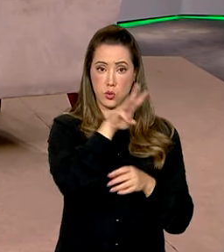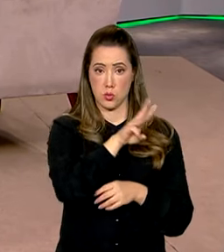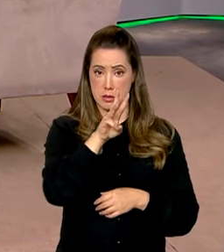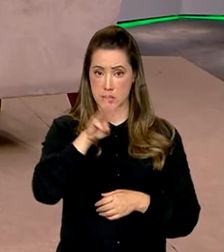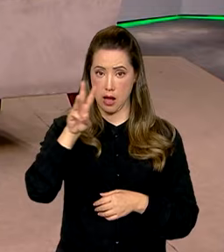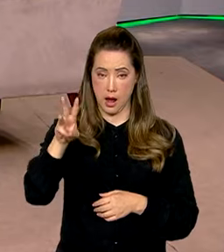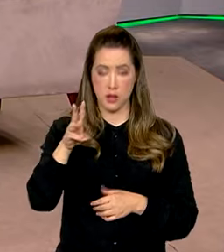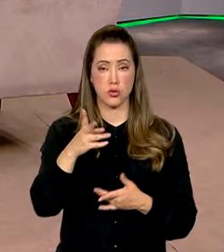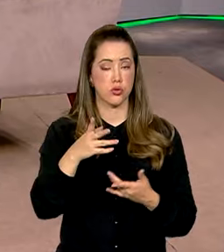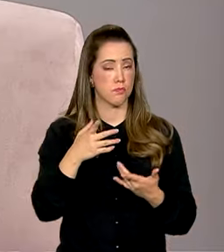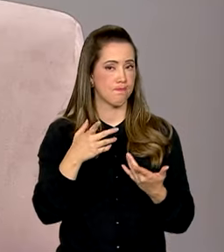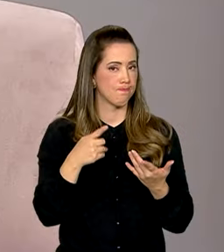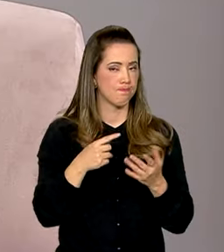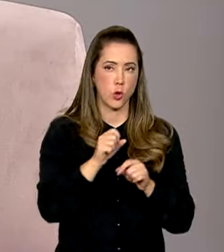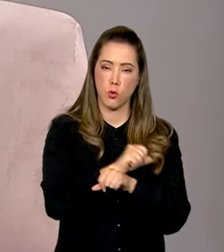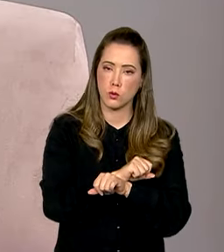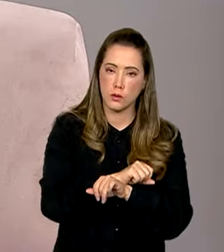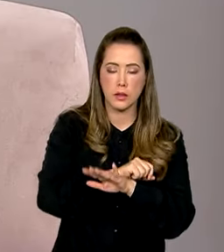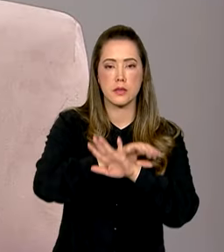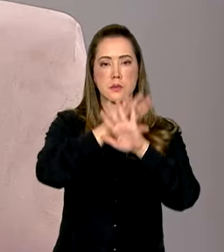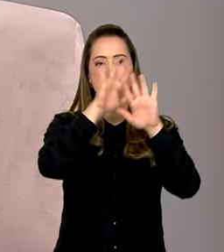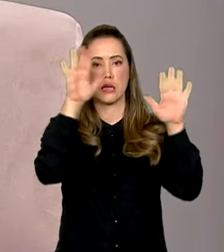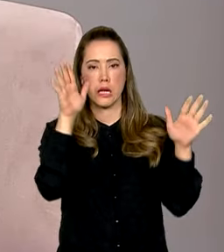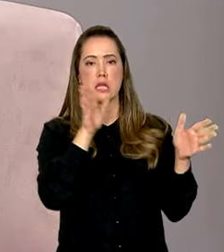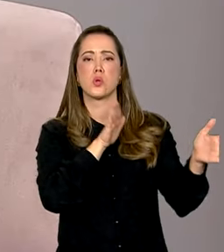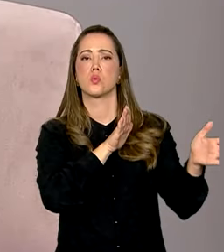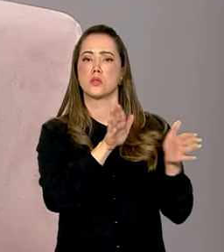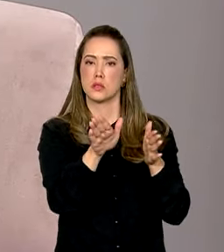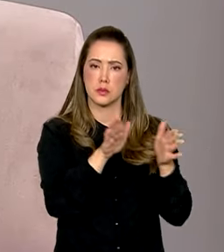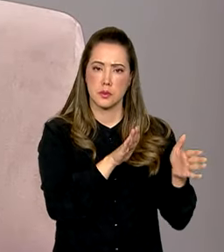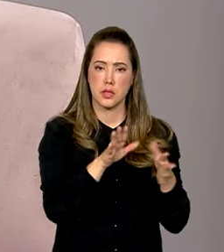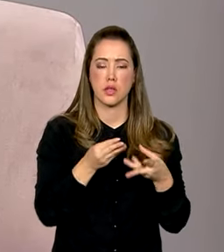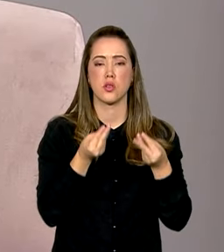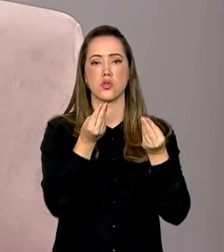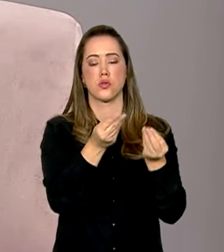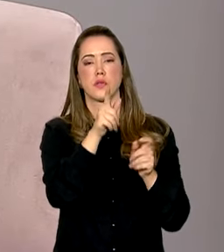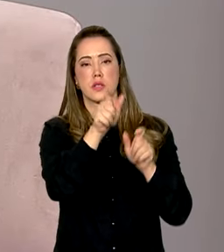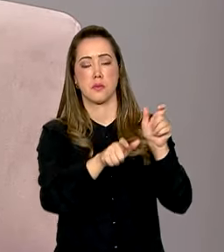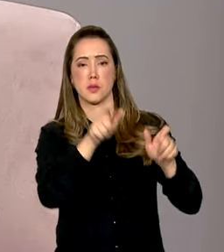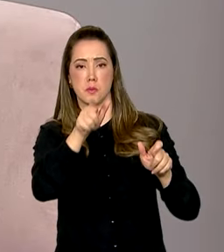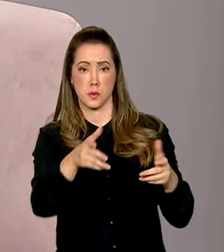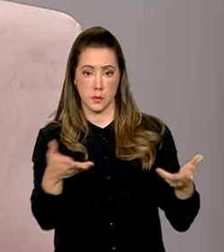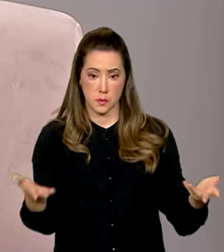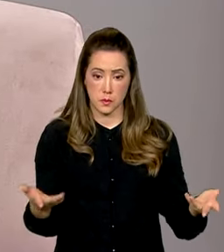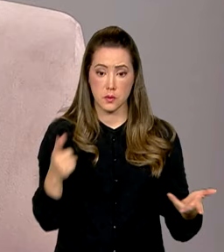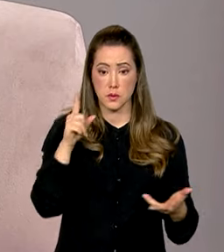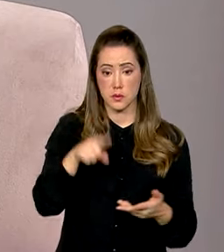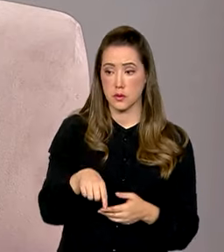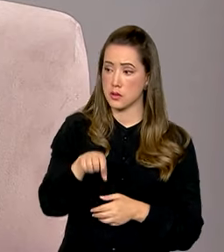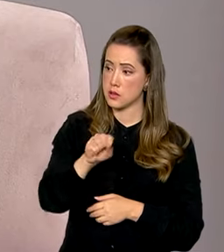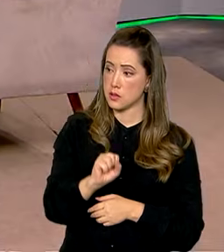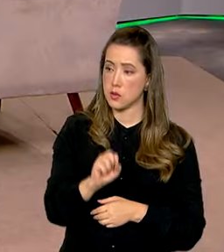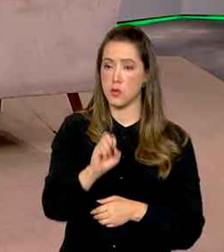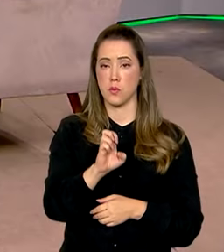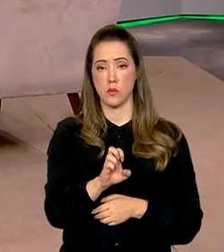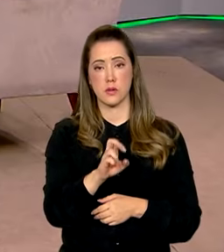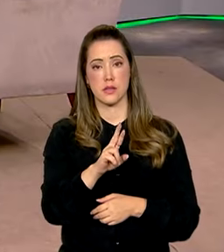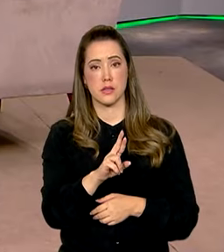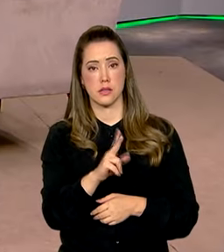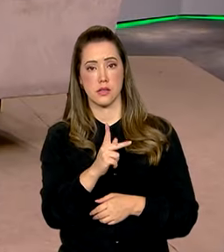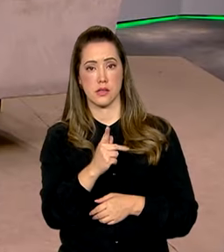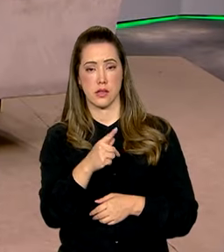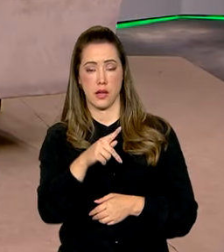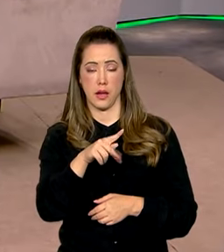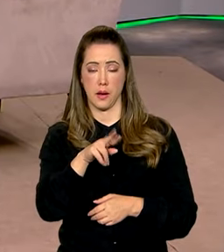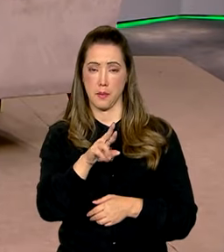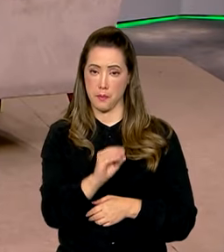mais transparentes, muito mais acessíveis para os seus cidadãos. É uma forma do SERPRO colaborar para a